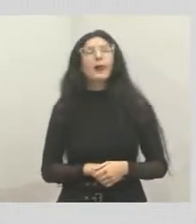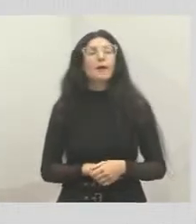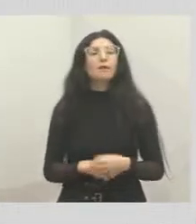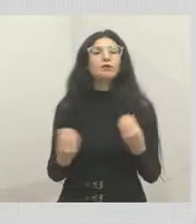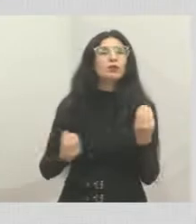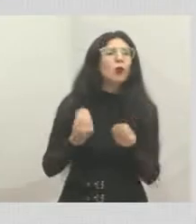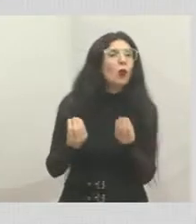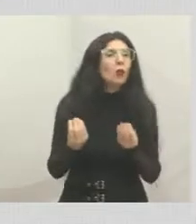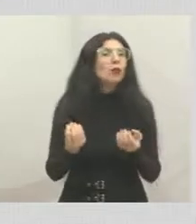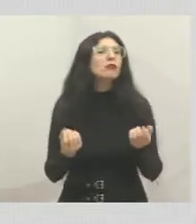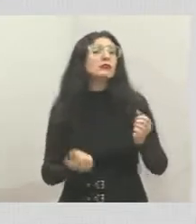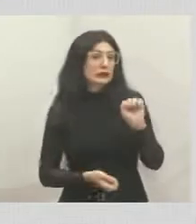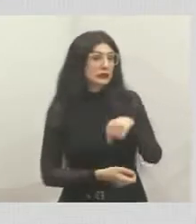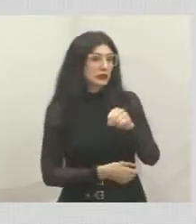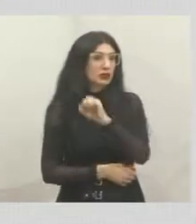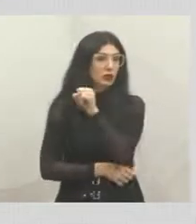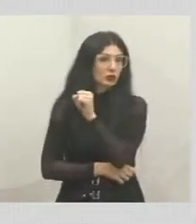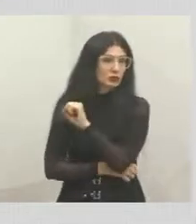atingimos